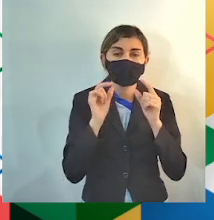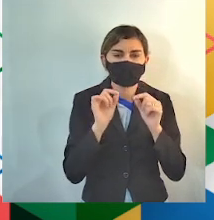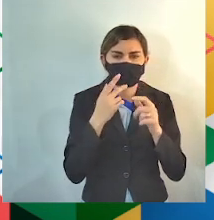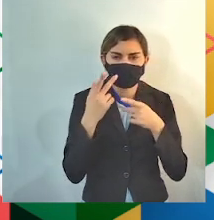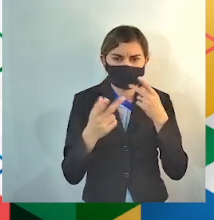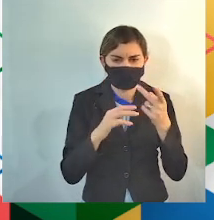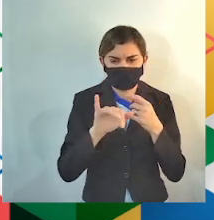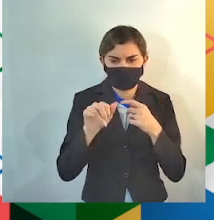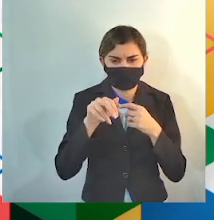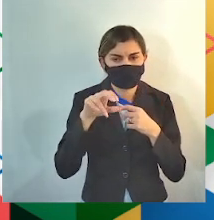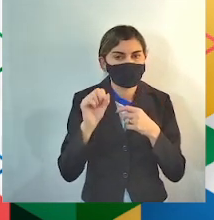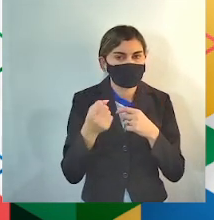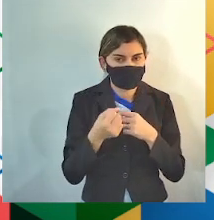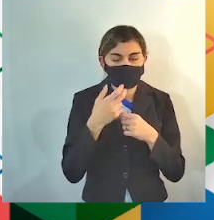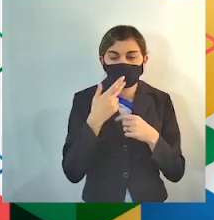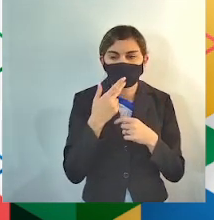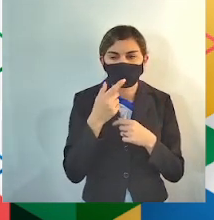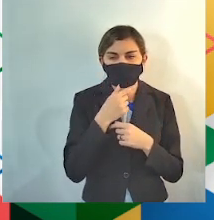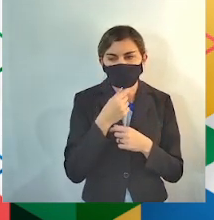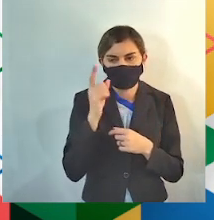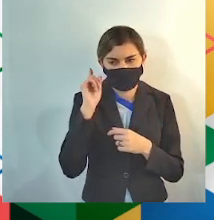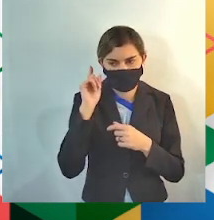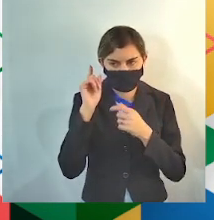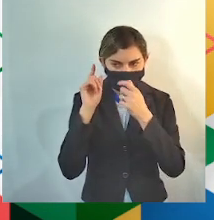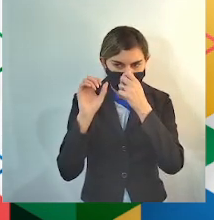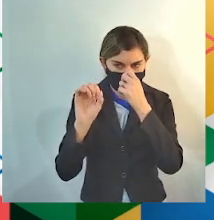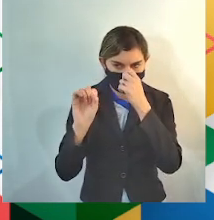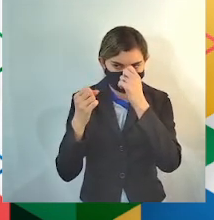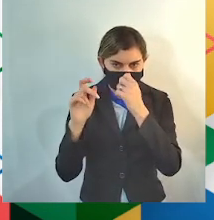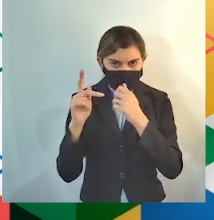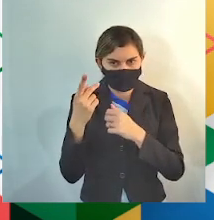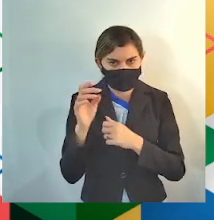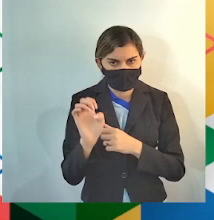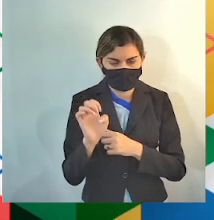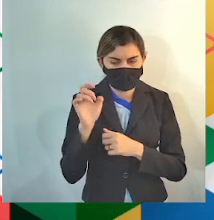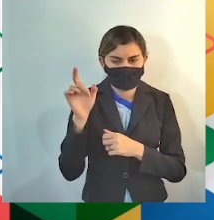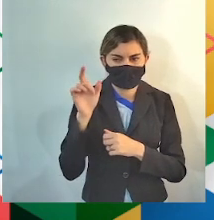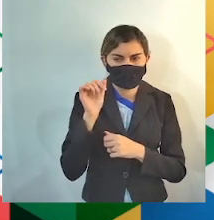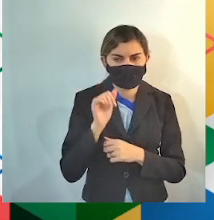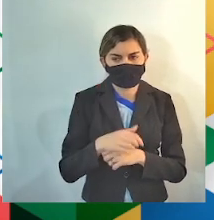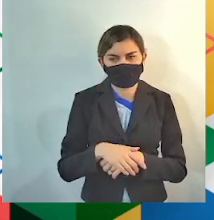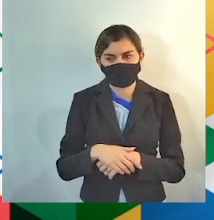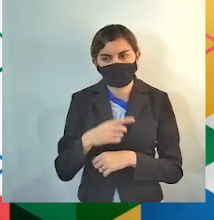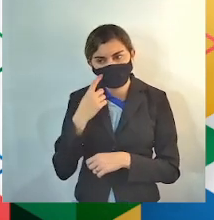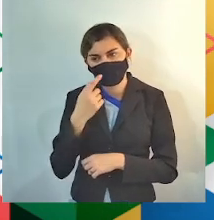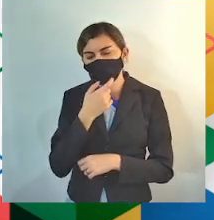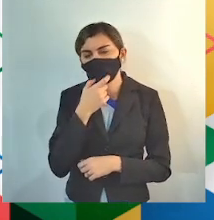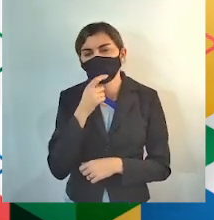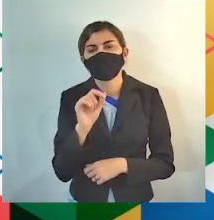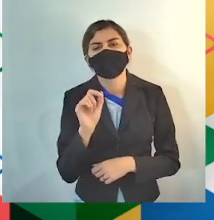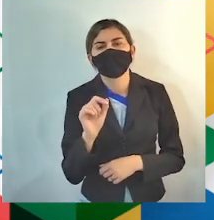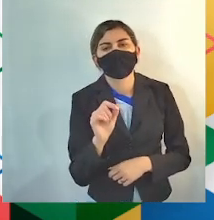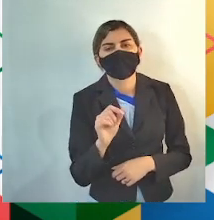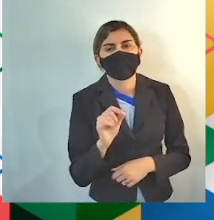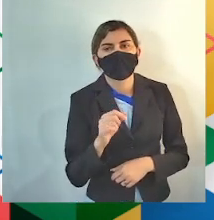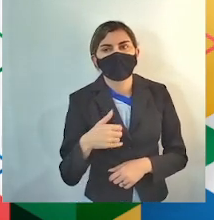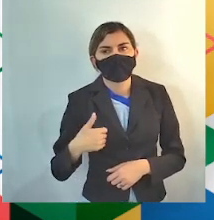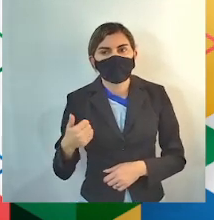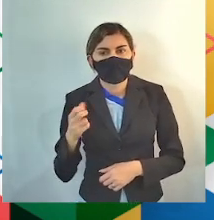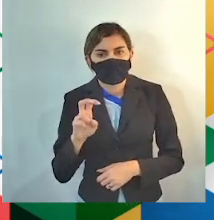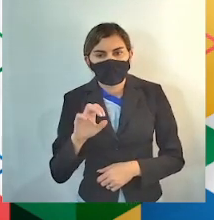falando? Jane is very intelligent teenager. She is 50 years old. Quem é que tem 15 anos de